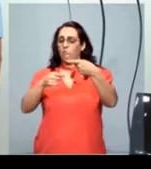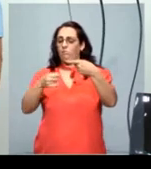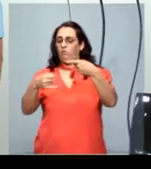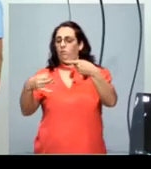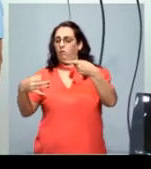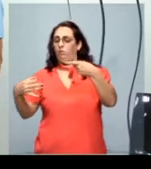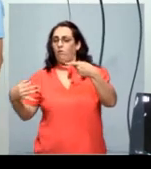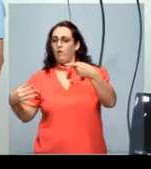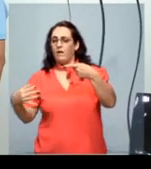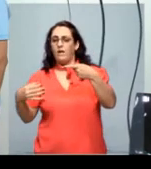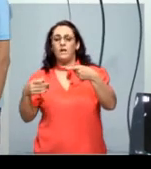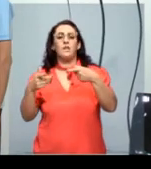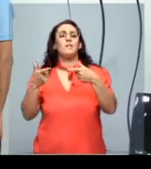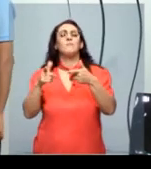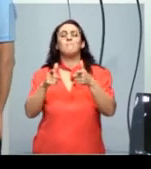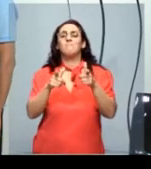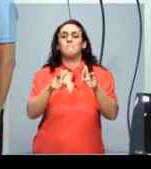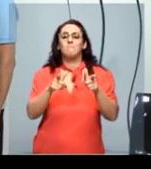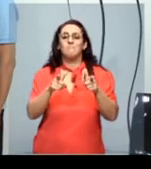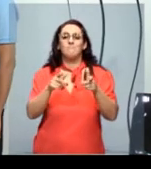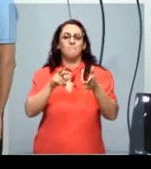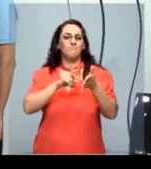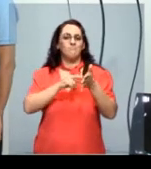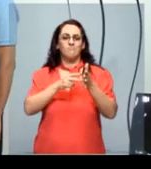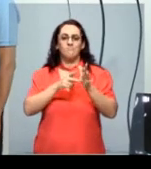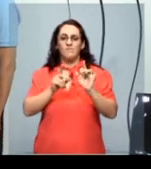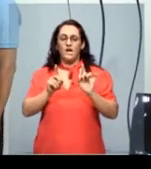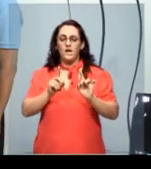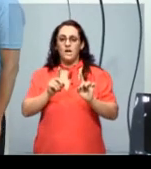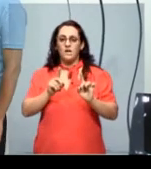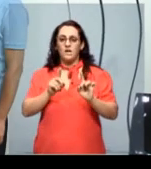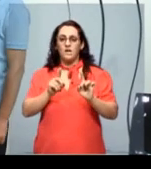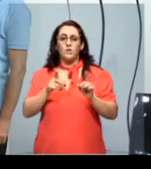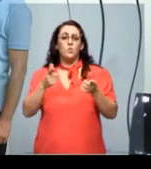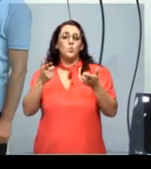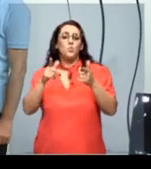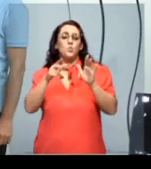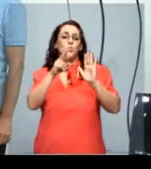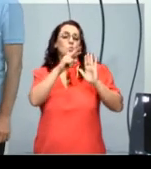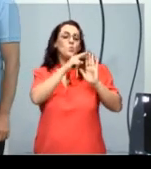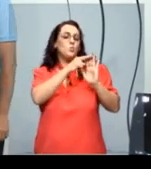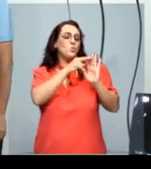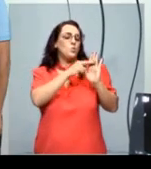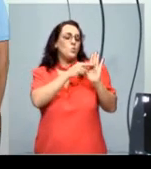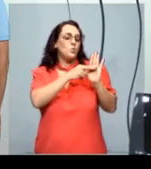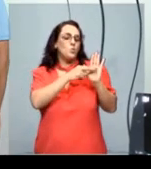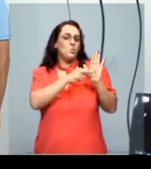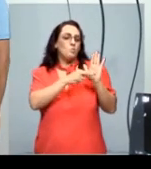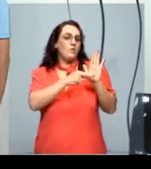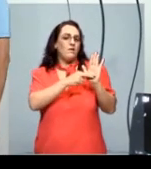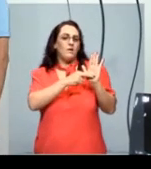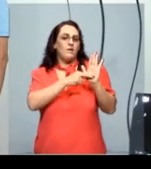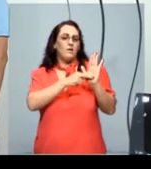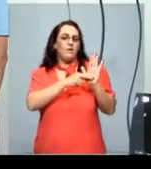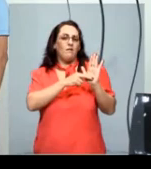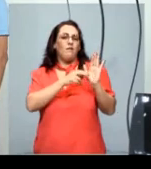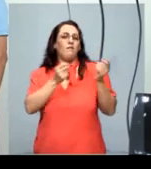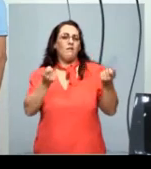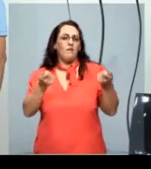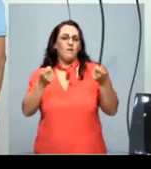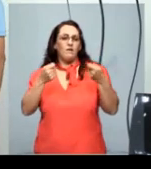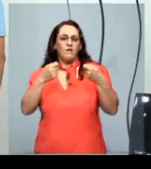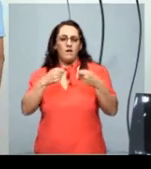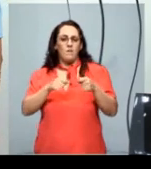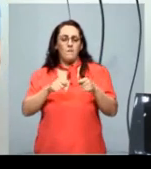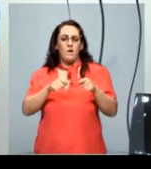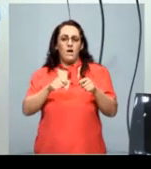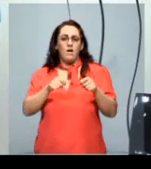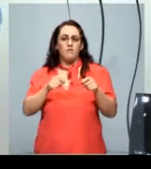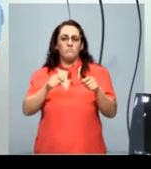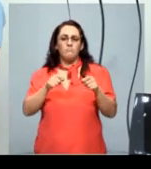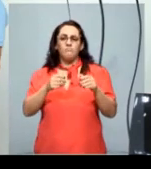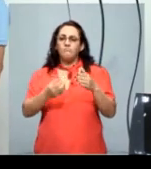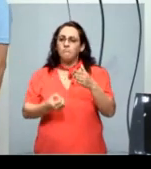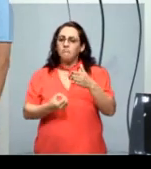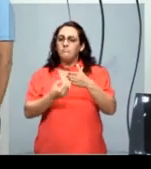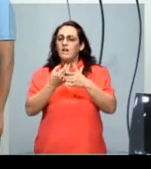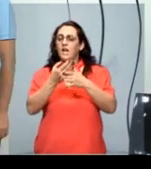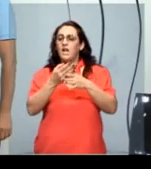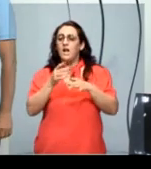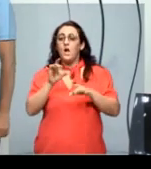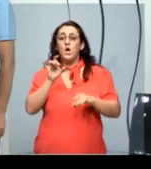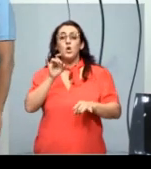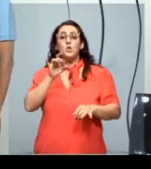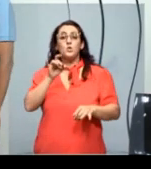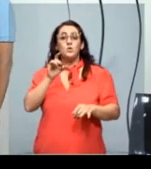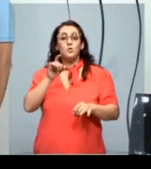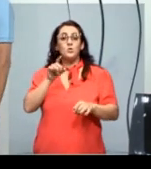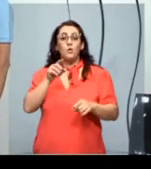não tem uma regra que você possa criar só de olhar para a fração e dizer se ela vai ser uma dízima